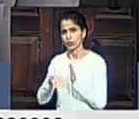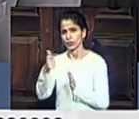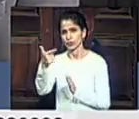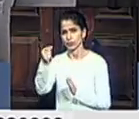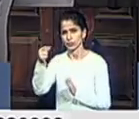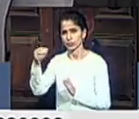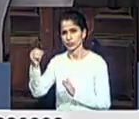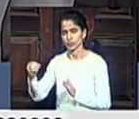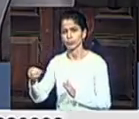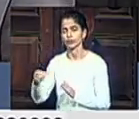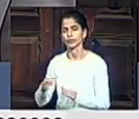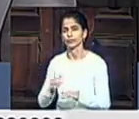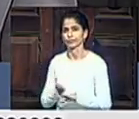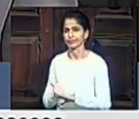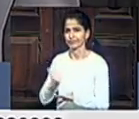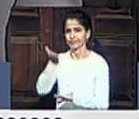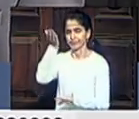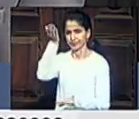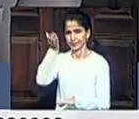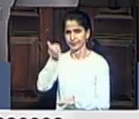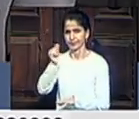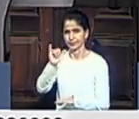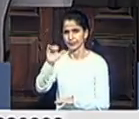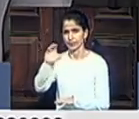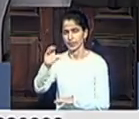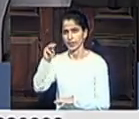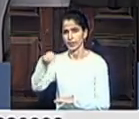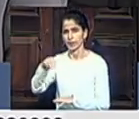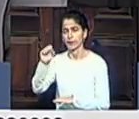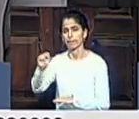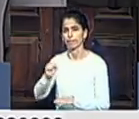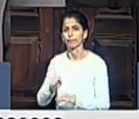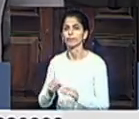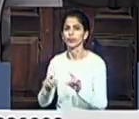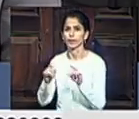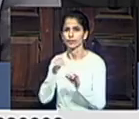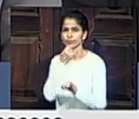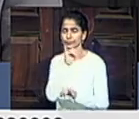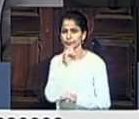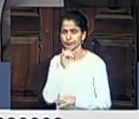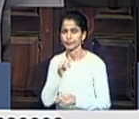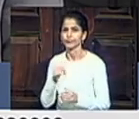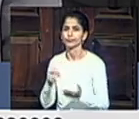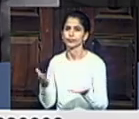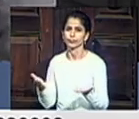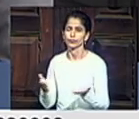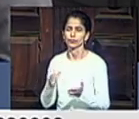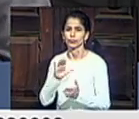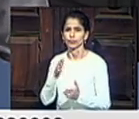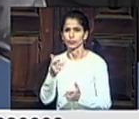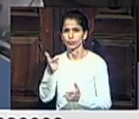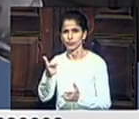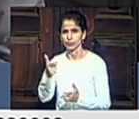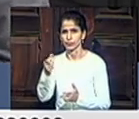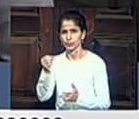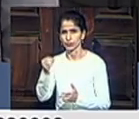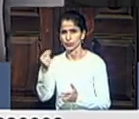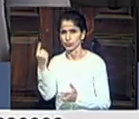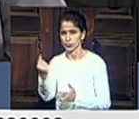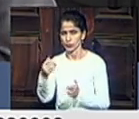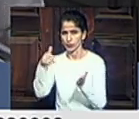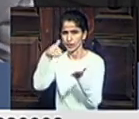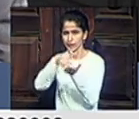kW/mês, aumentando assim o ICMS para o consumo de energia elétrica da faixa de 201 a 300